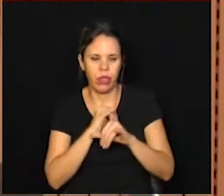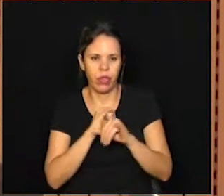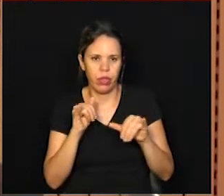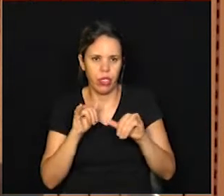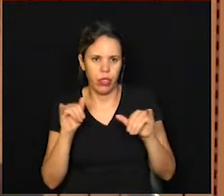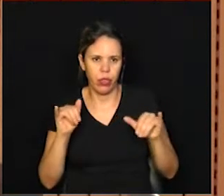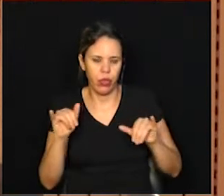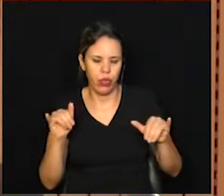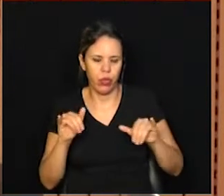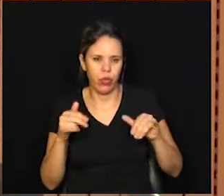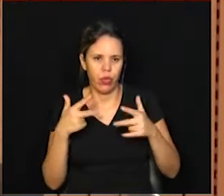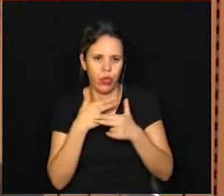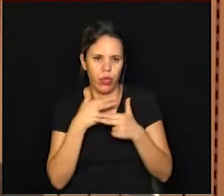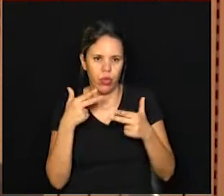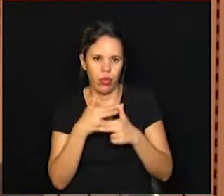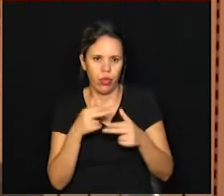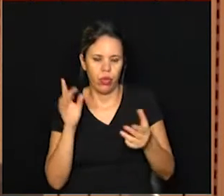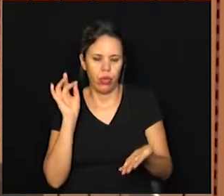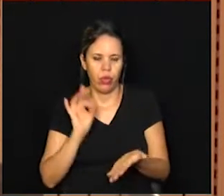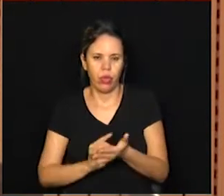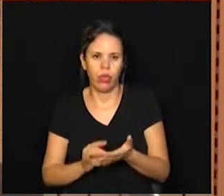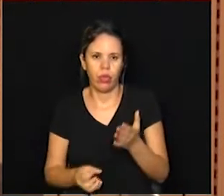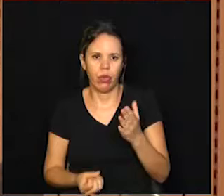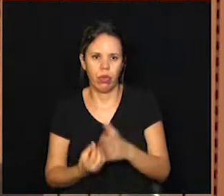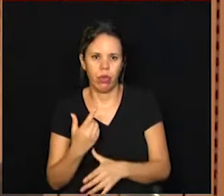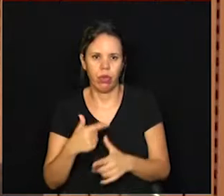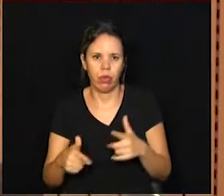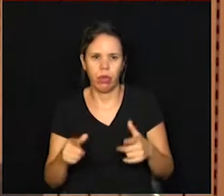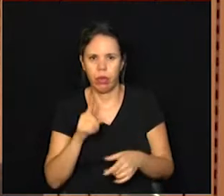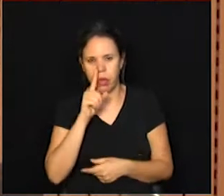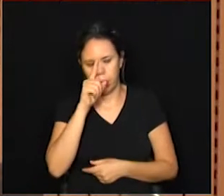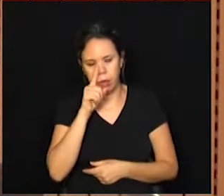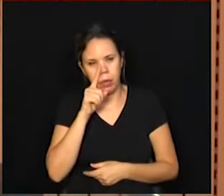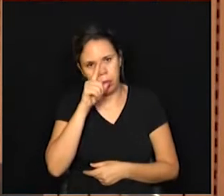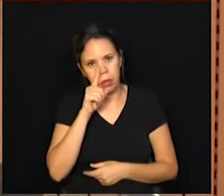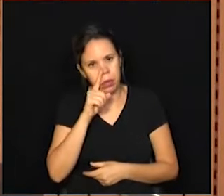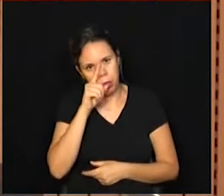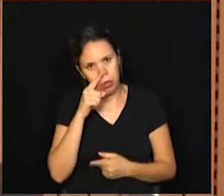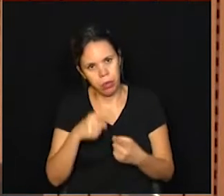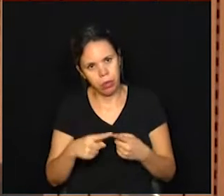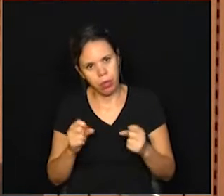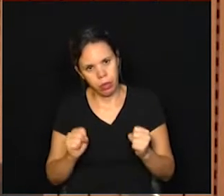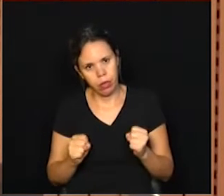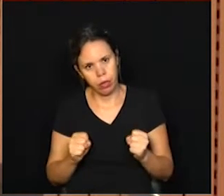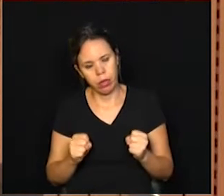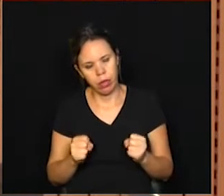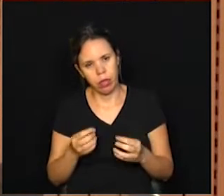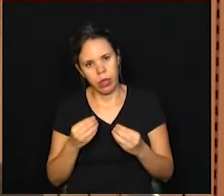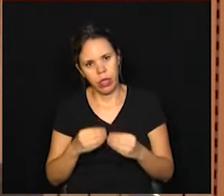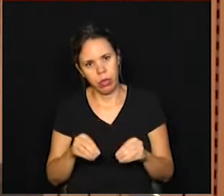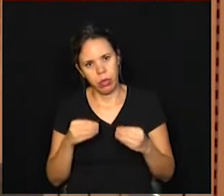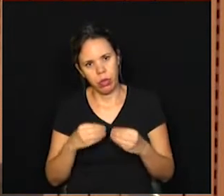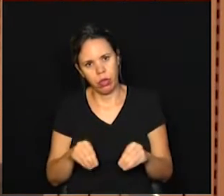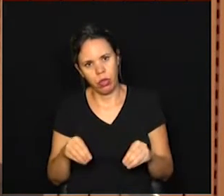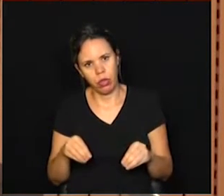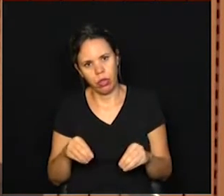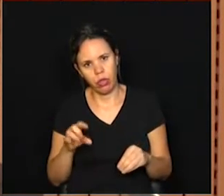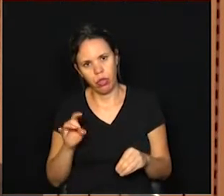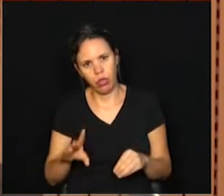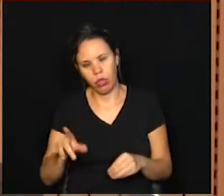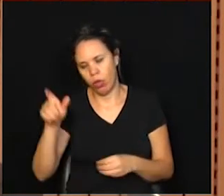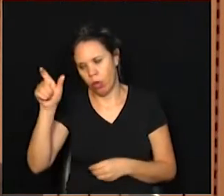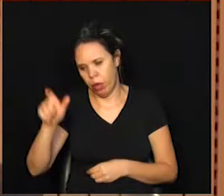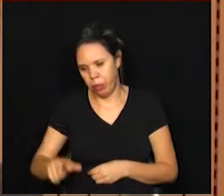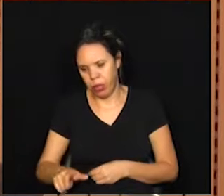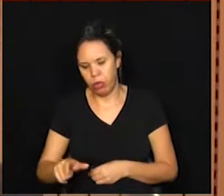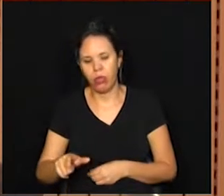é realmente perigoso, porque ele pode comprometer não só a pessoa